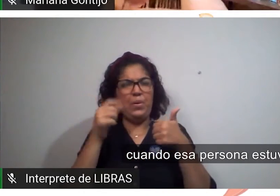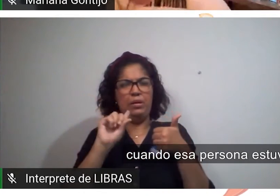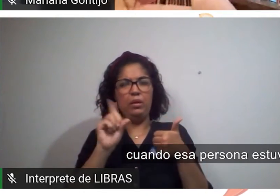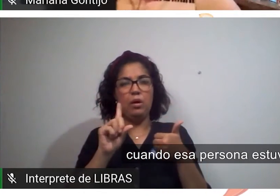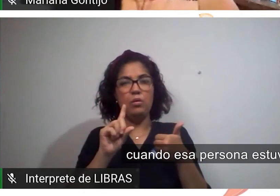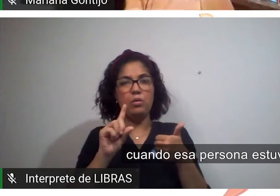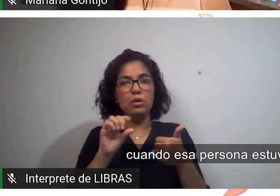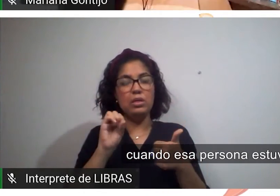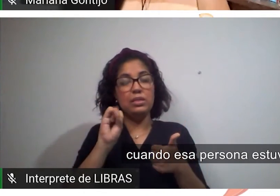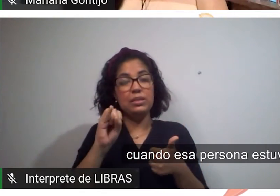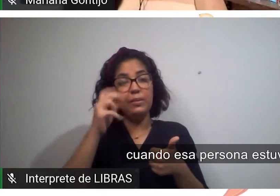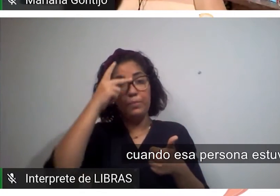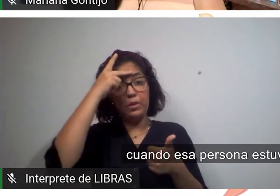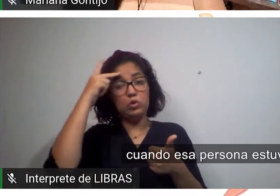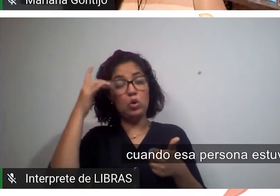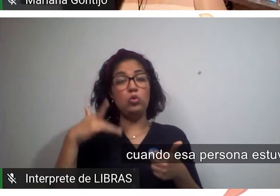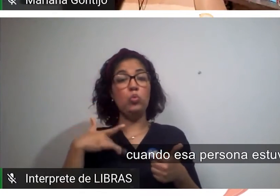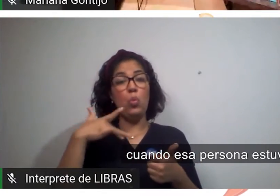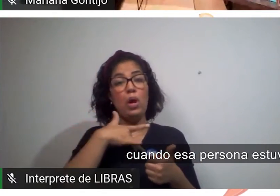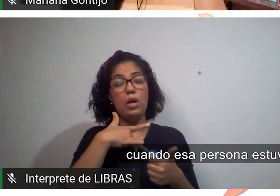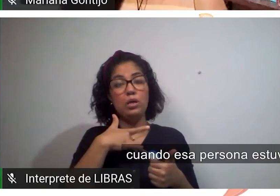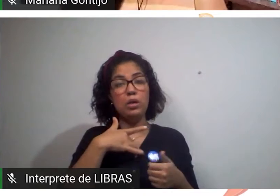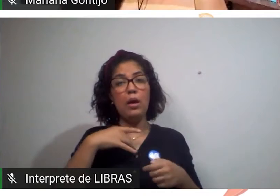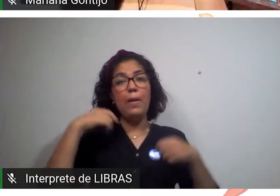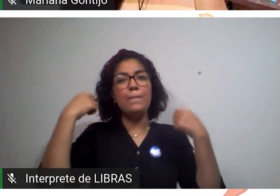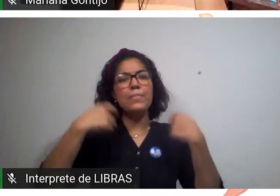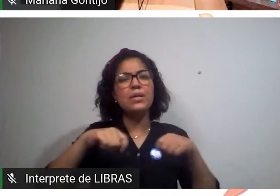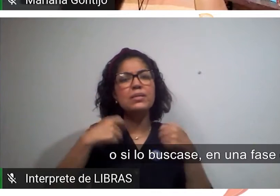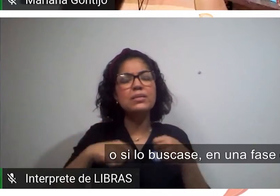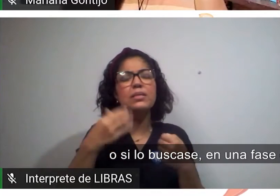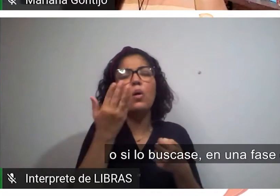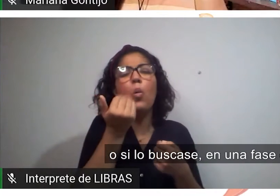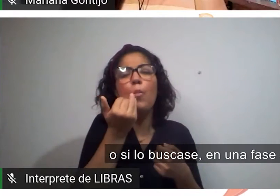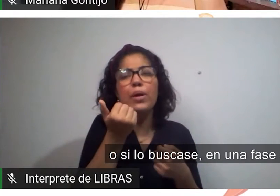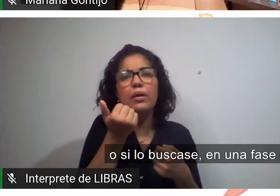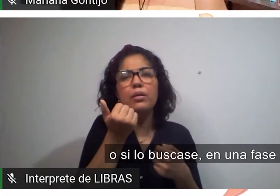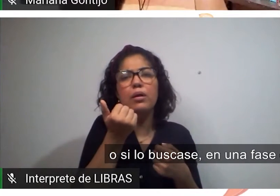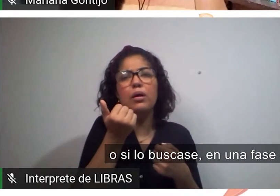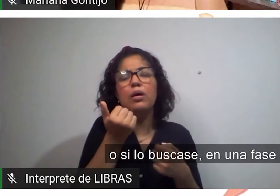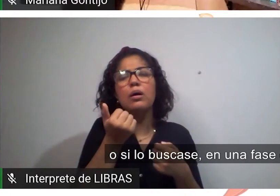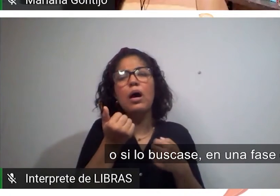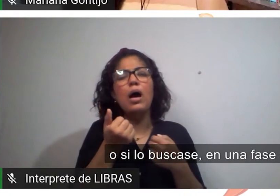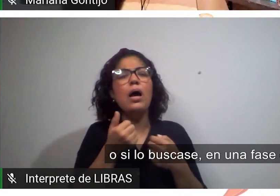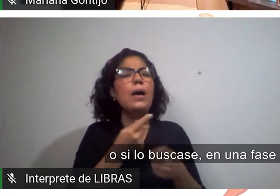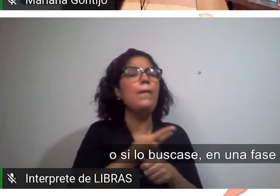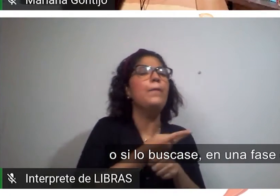estivesse doente e precisasse do alimento, que fosse buscado, né,